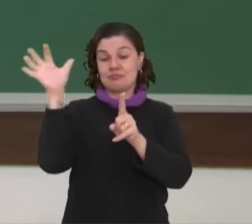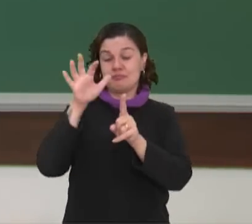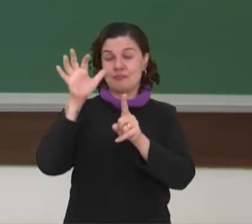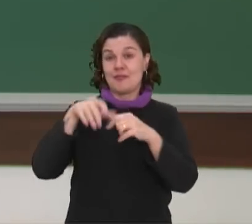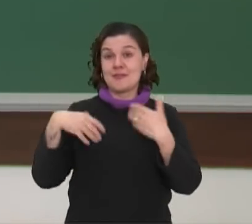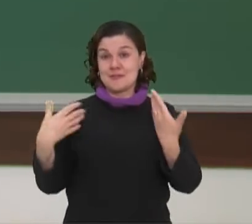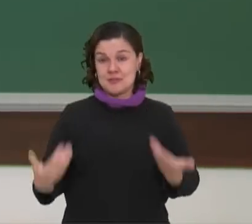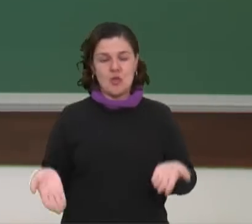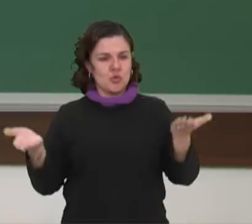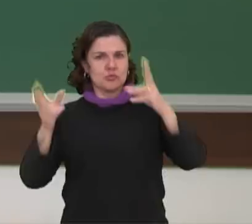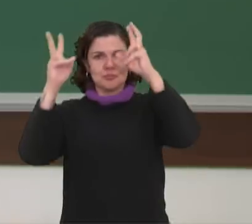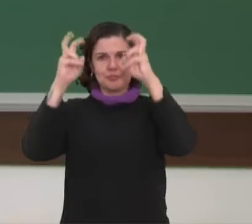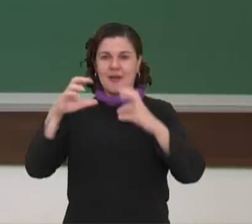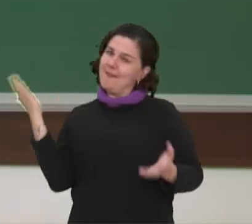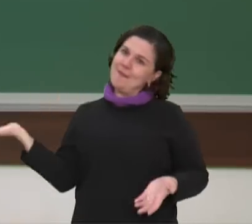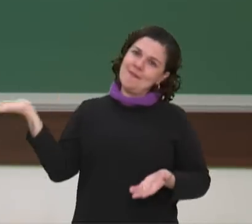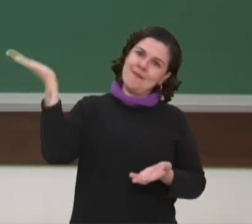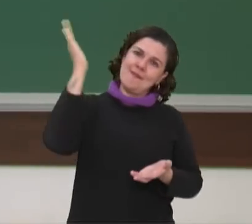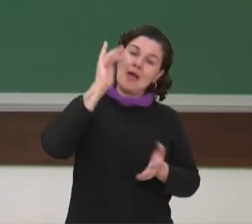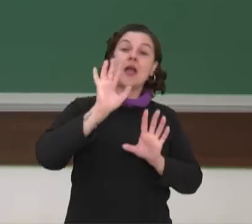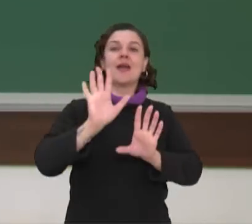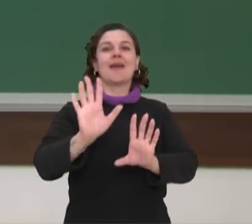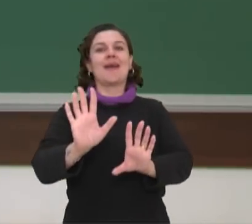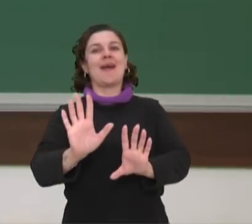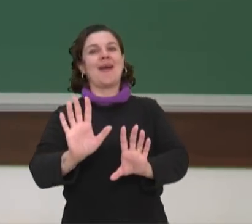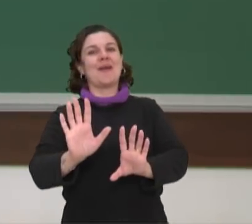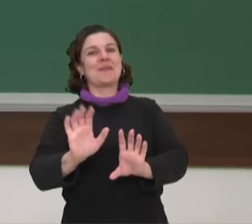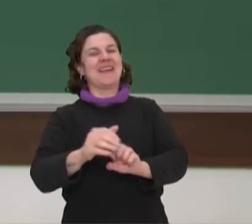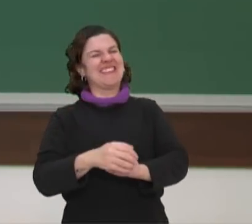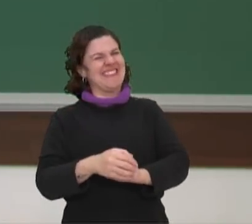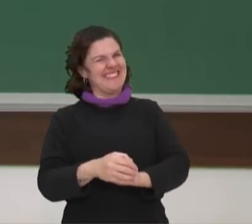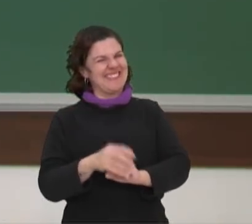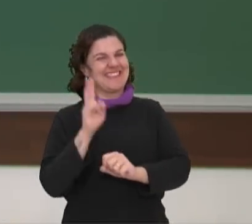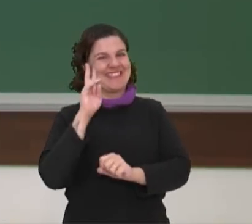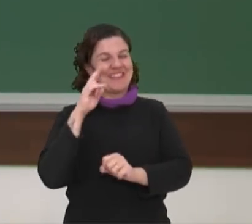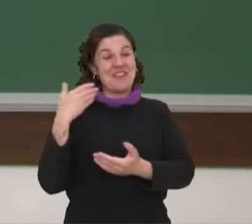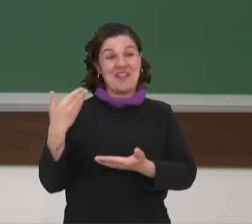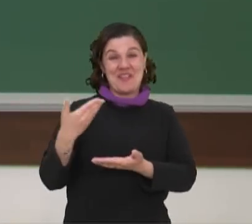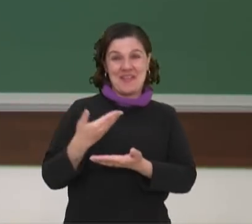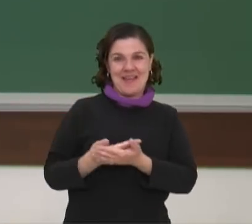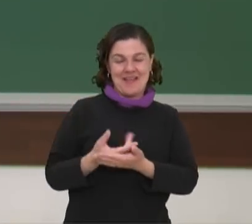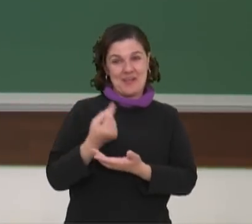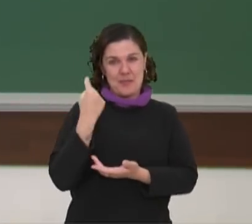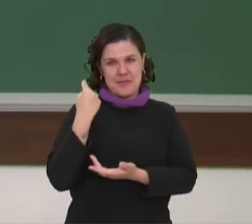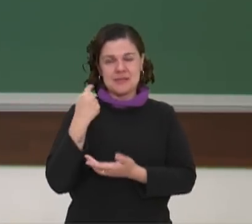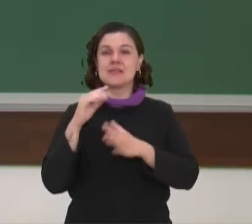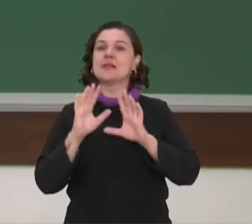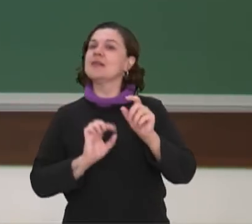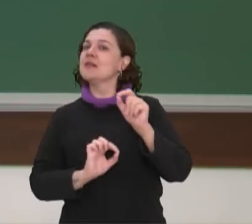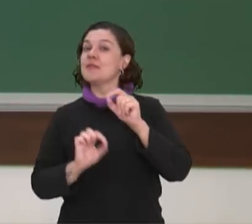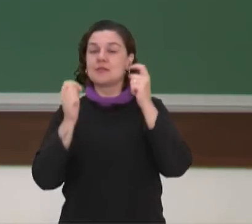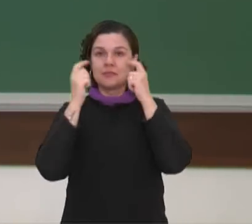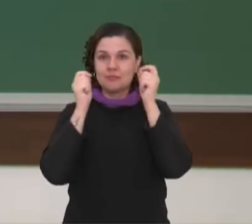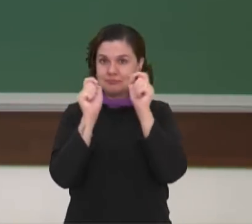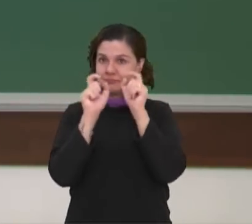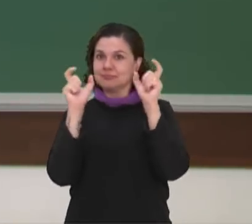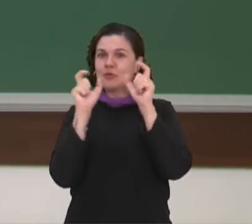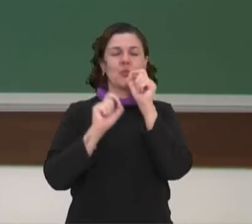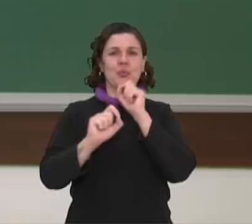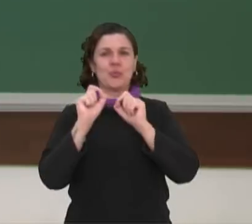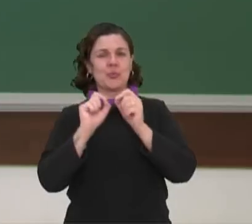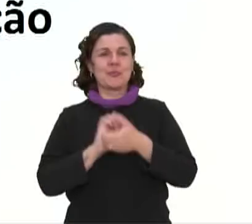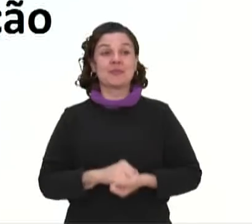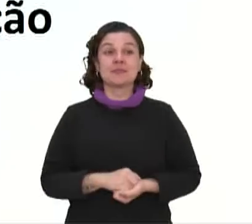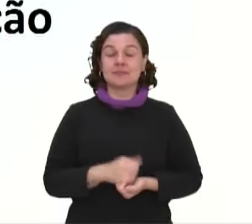aula de hoje. Vamos com tudo? Calma, criança! Vamos relembrar nossa última aula, para você ficar aí bem afiadinho. Olha